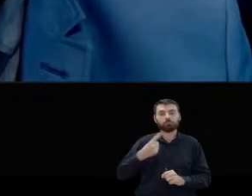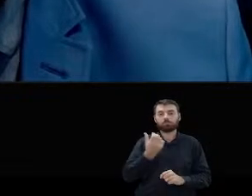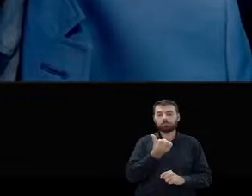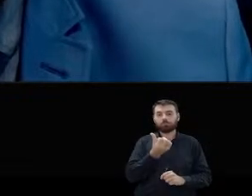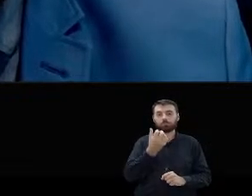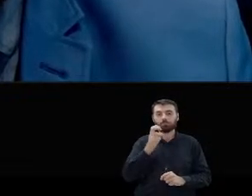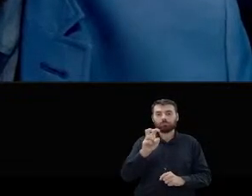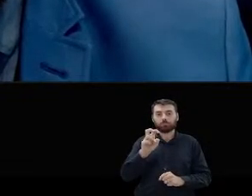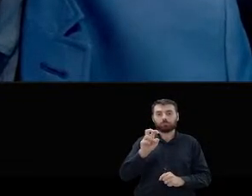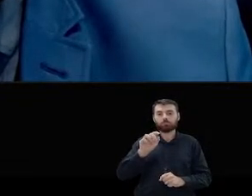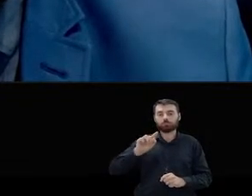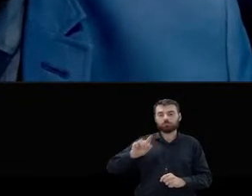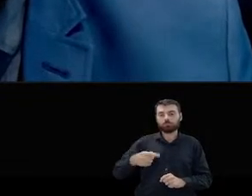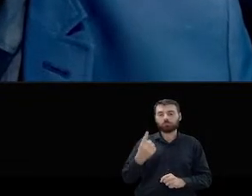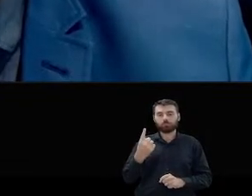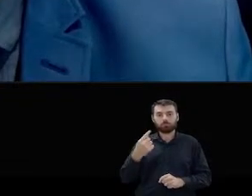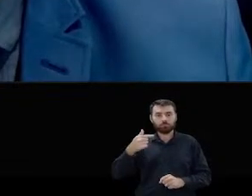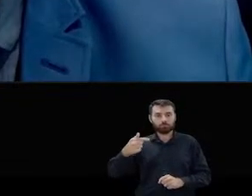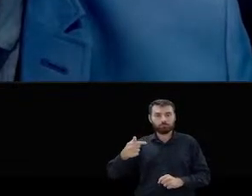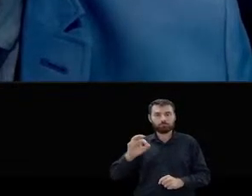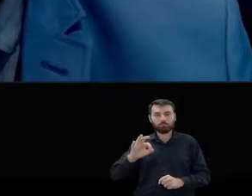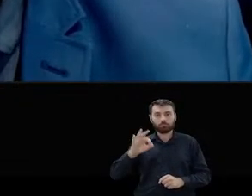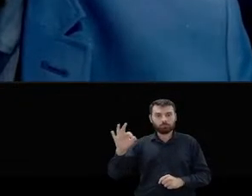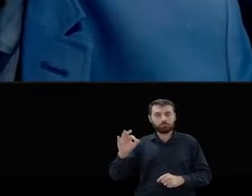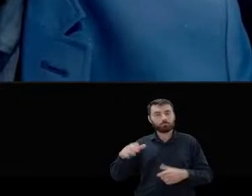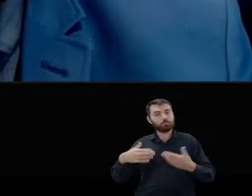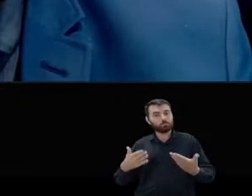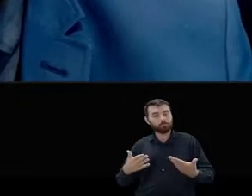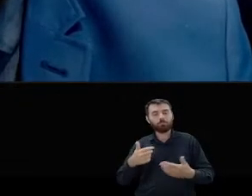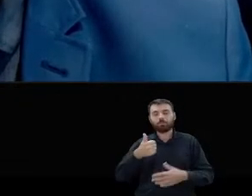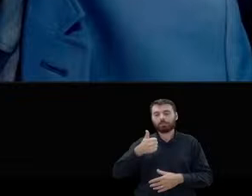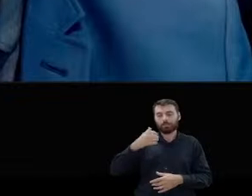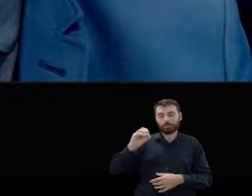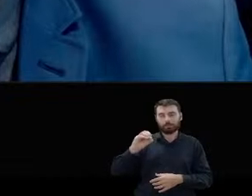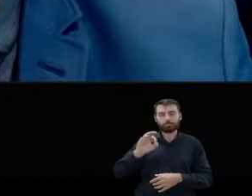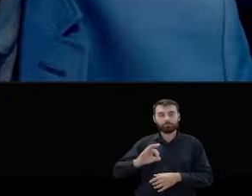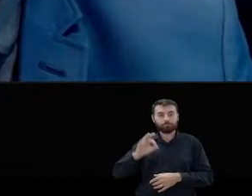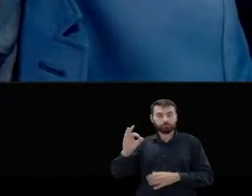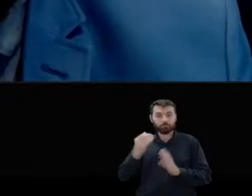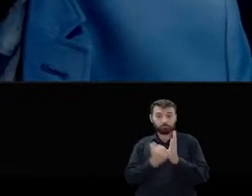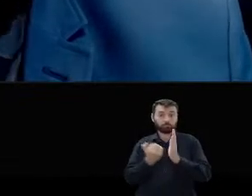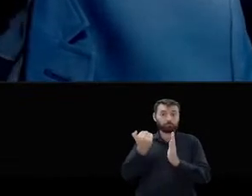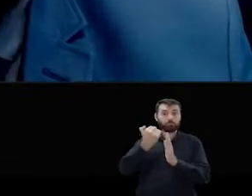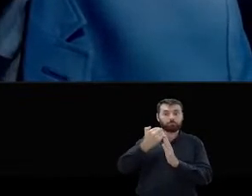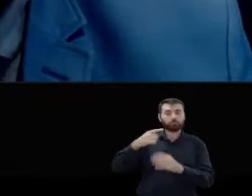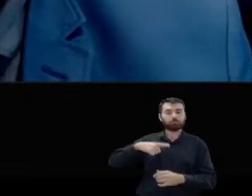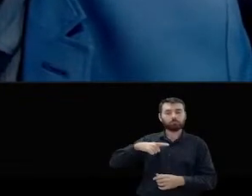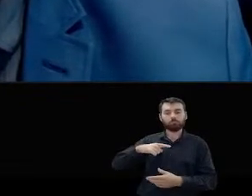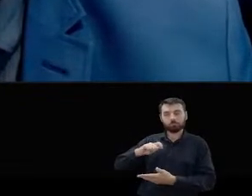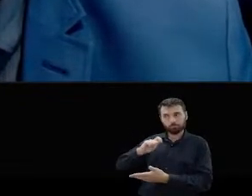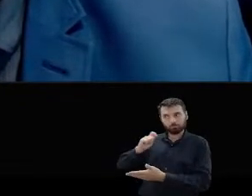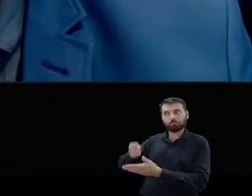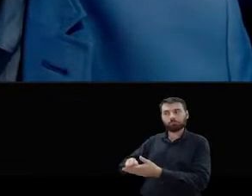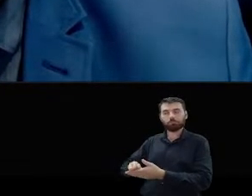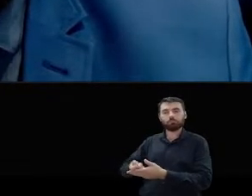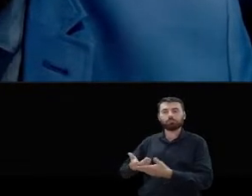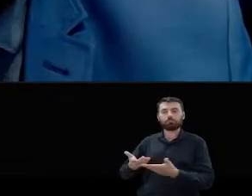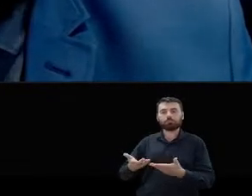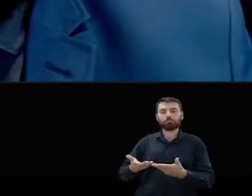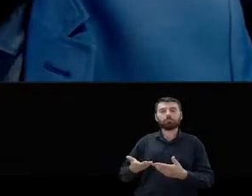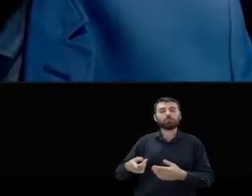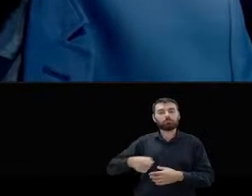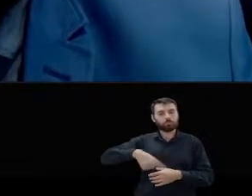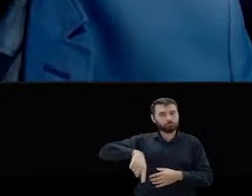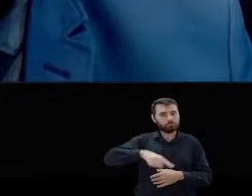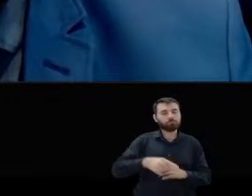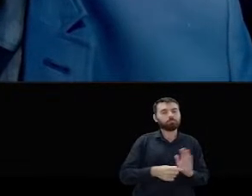65,17%. Então, pelo menos 10% a mais ele ganhava de gratificação de função. E é justamente essa discussão que o exequente quis trazer